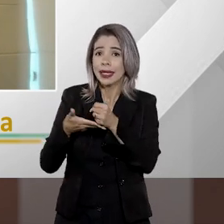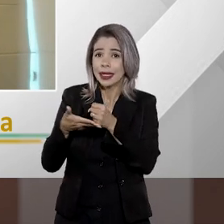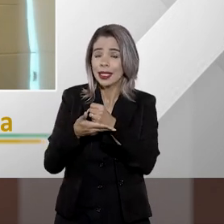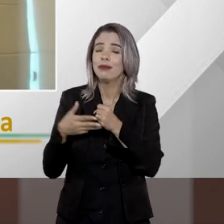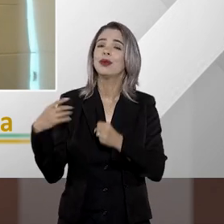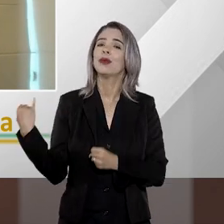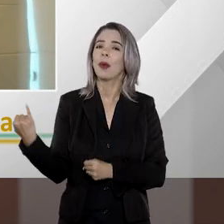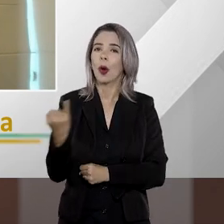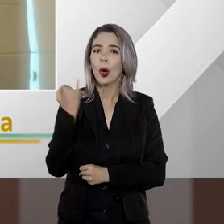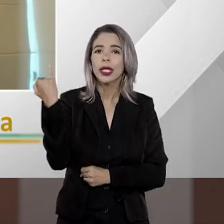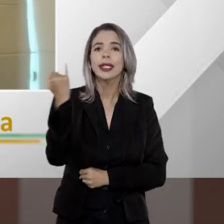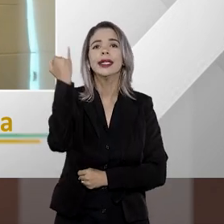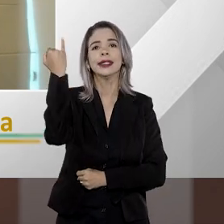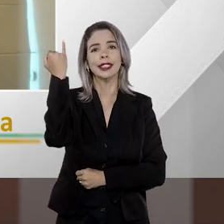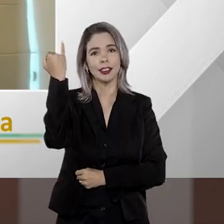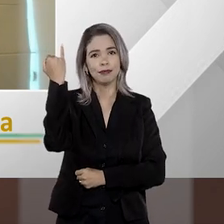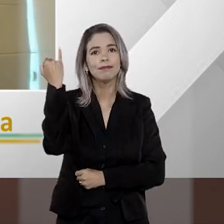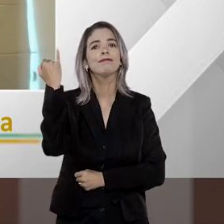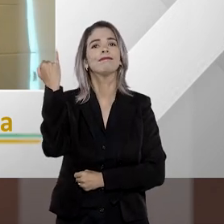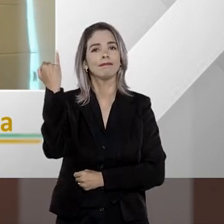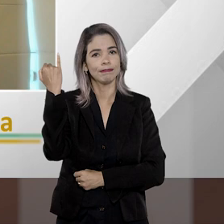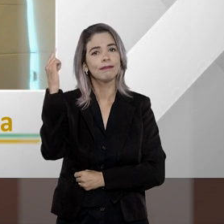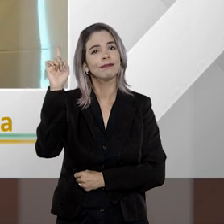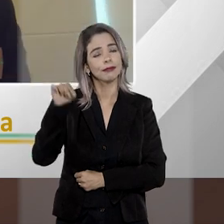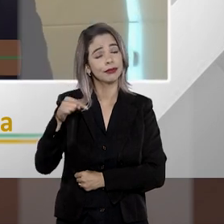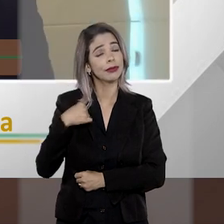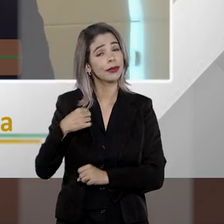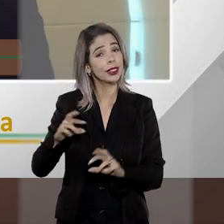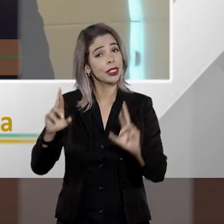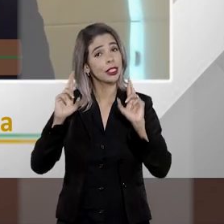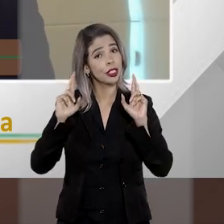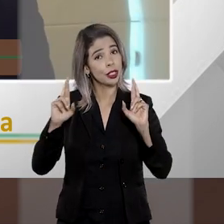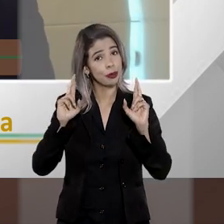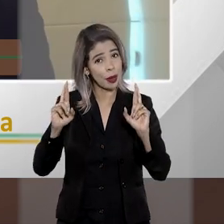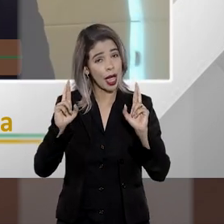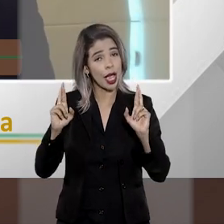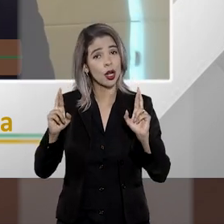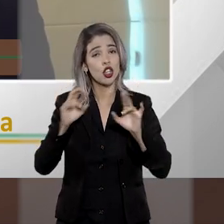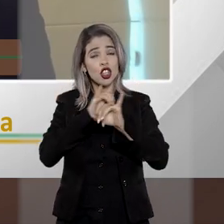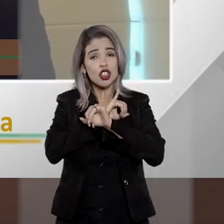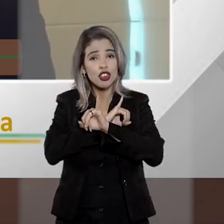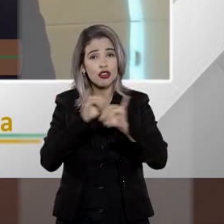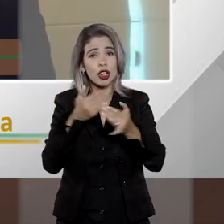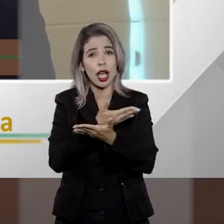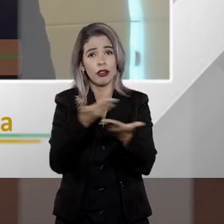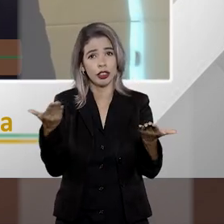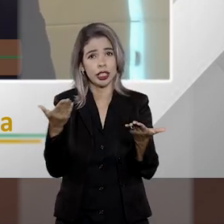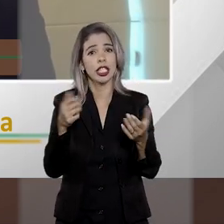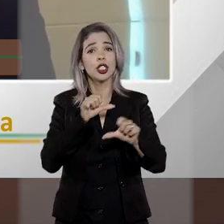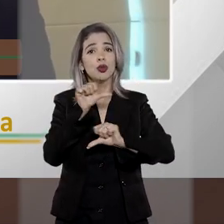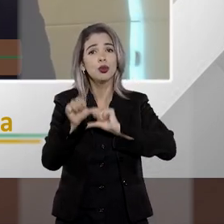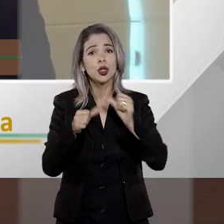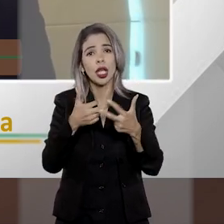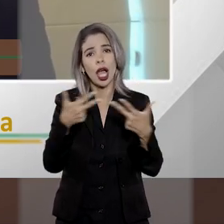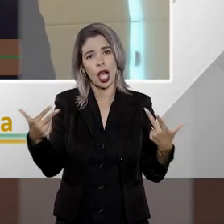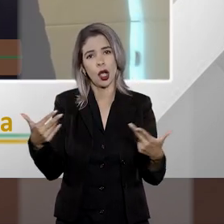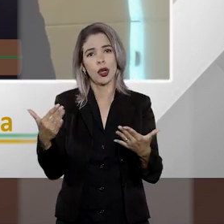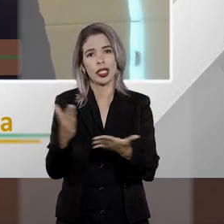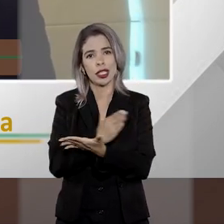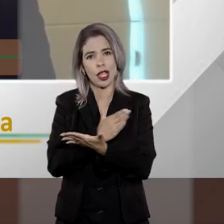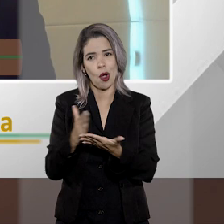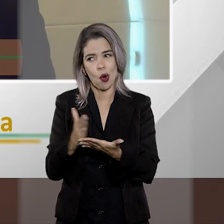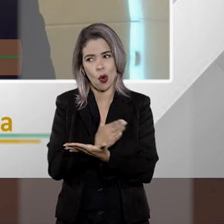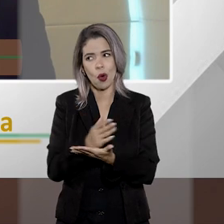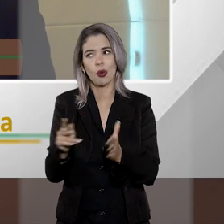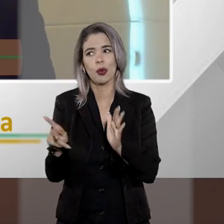uma base do sistema que é muito importante, Fátima. E aqui eu espero quebrar alguns mitos, e eu tenho feito isso ao longo